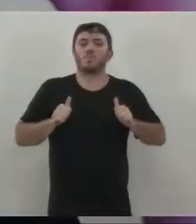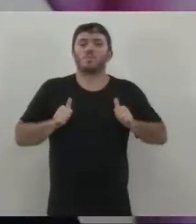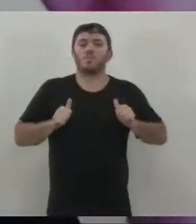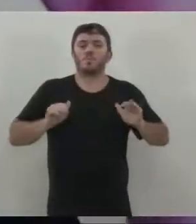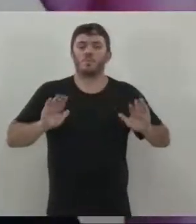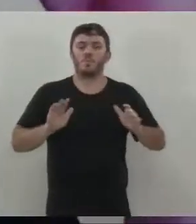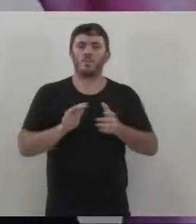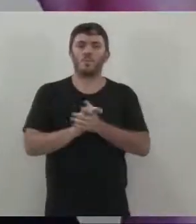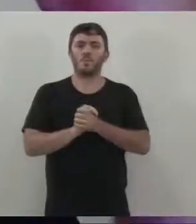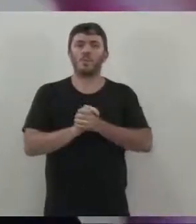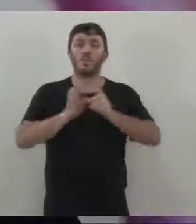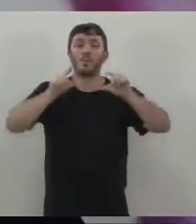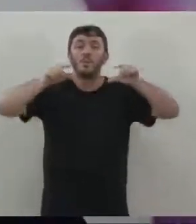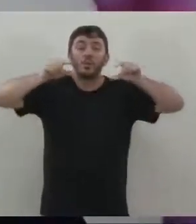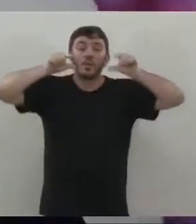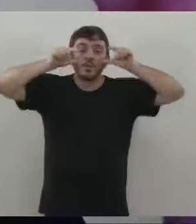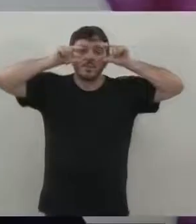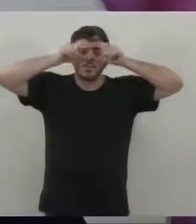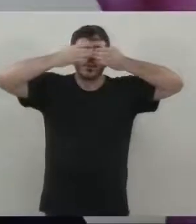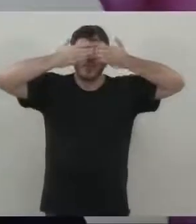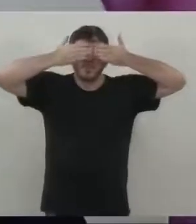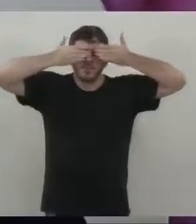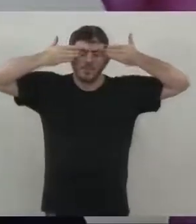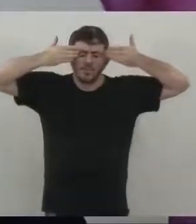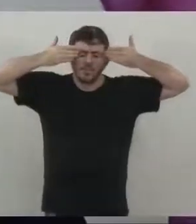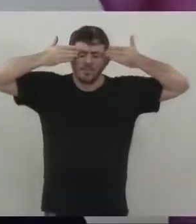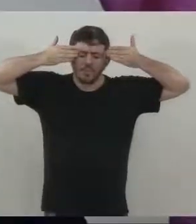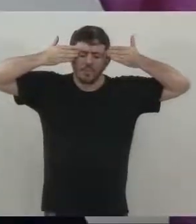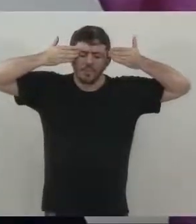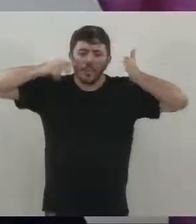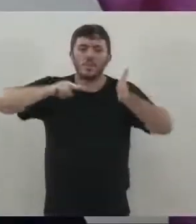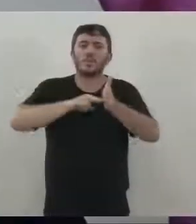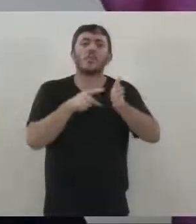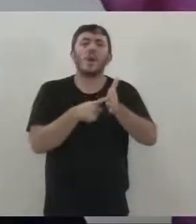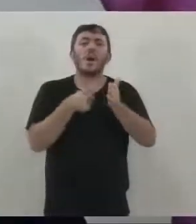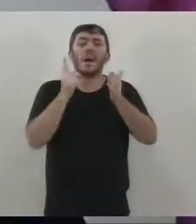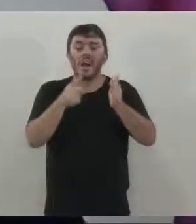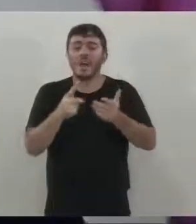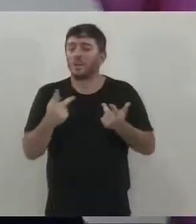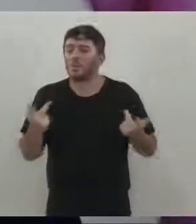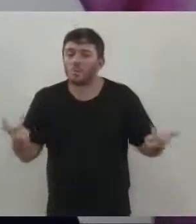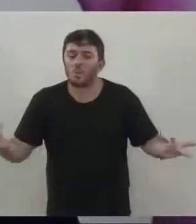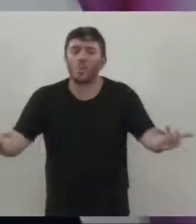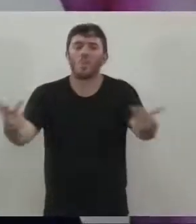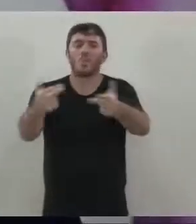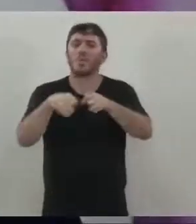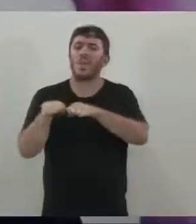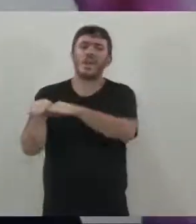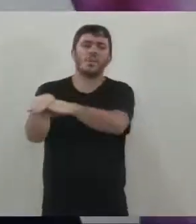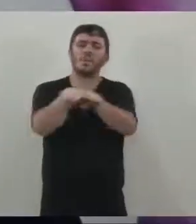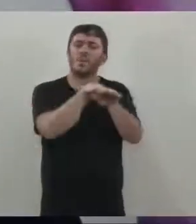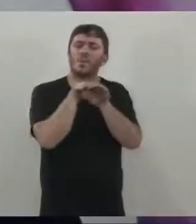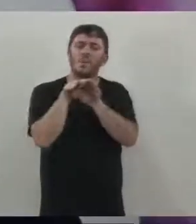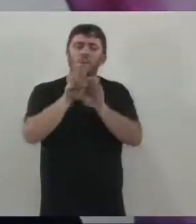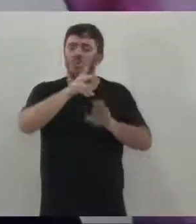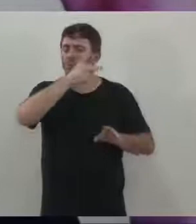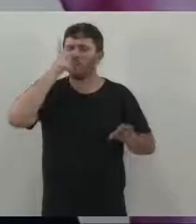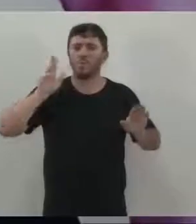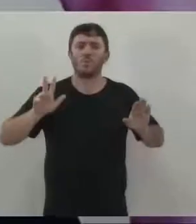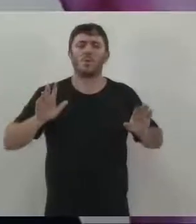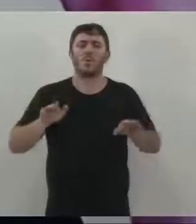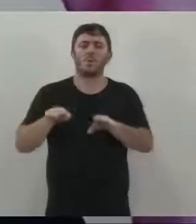venda significa que todos são iguais perante a lei e que todo